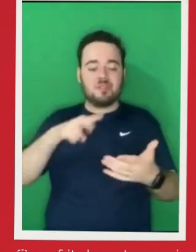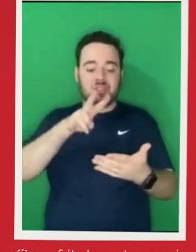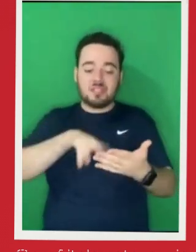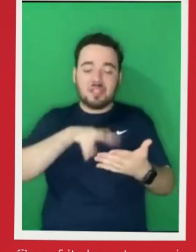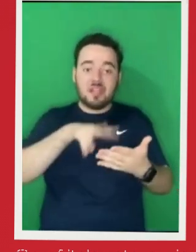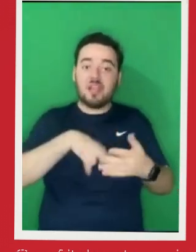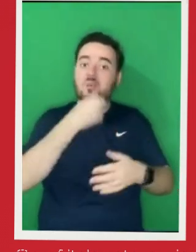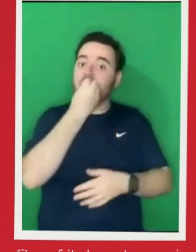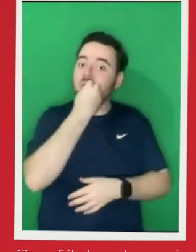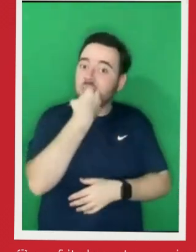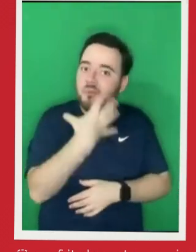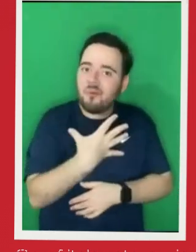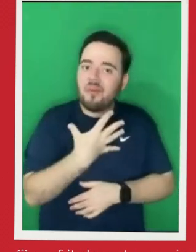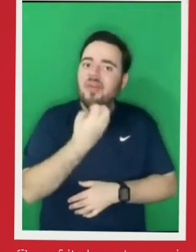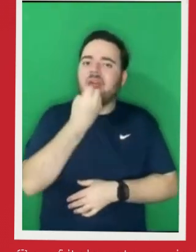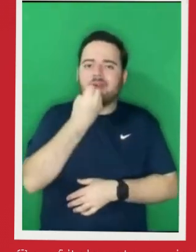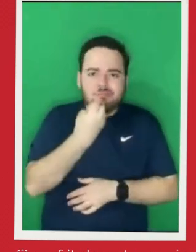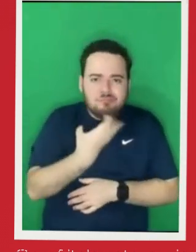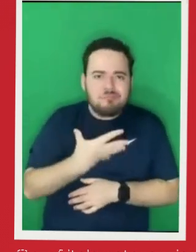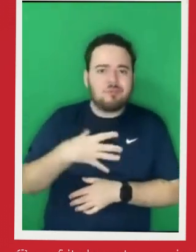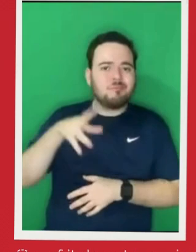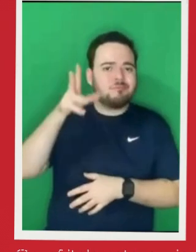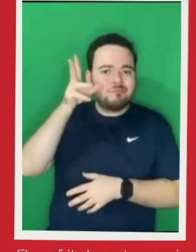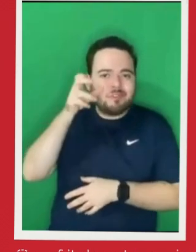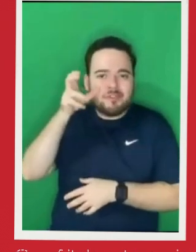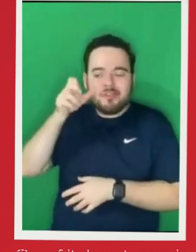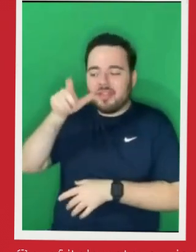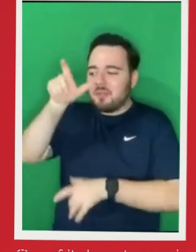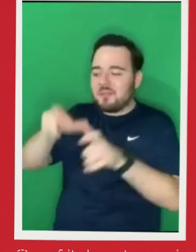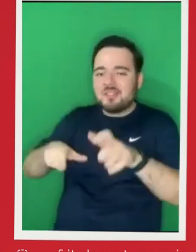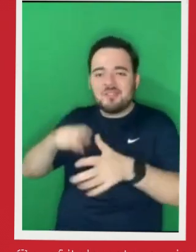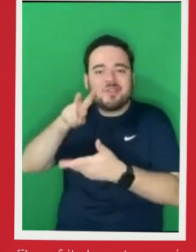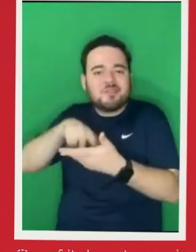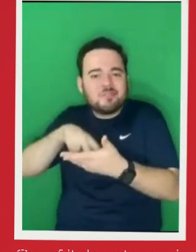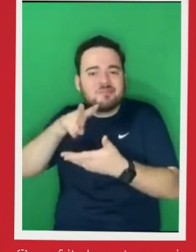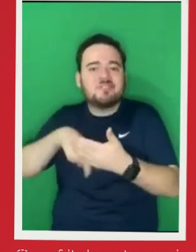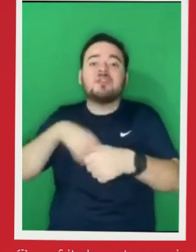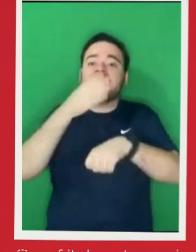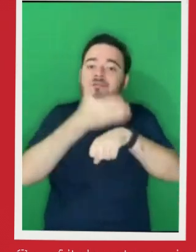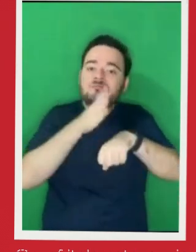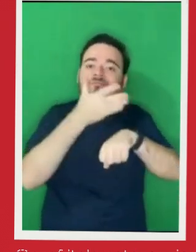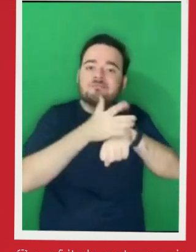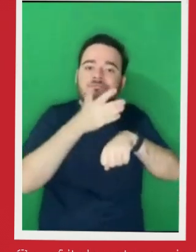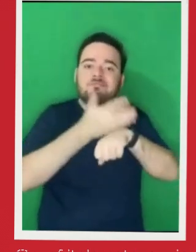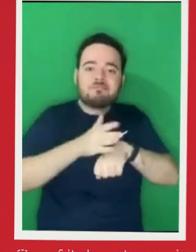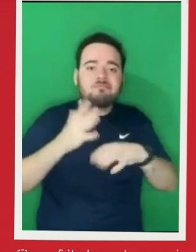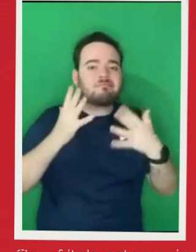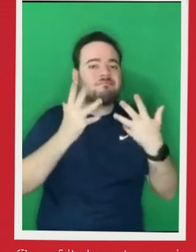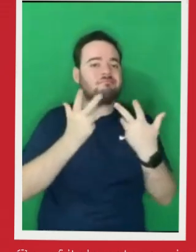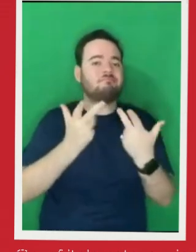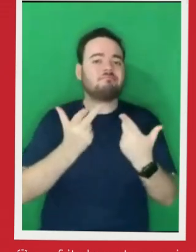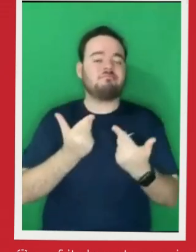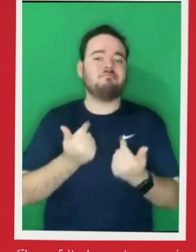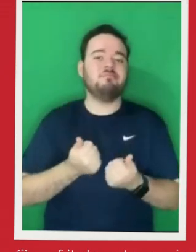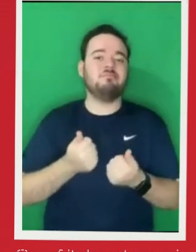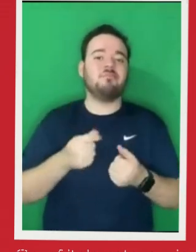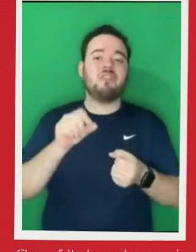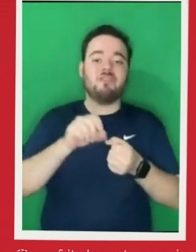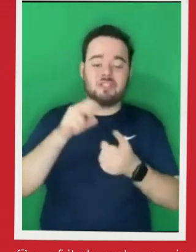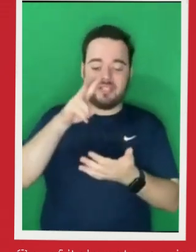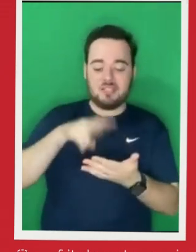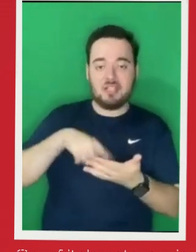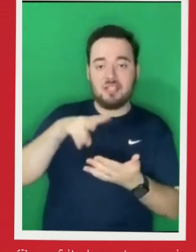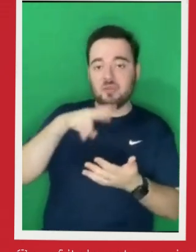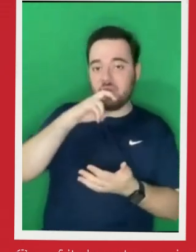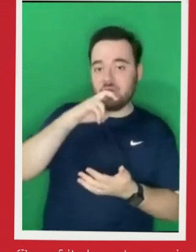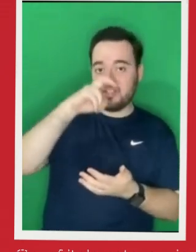leem muito bem, né? Então é tão bom ouvir aquela pessoa lendo. Exercitem isso, né? Talvez fazer essas leituras